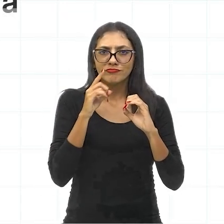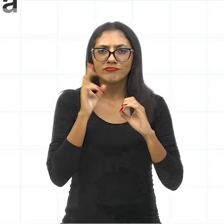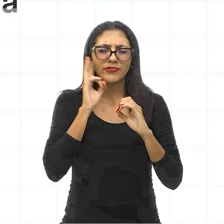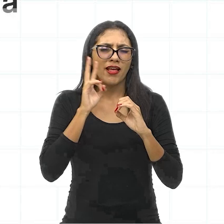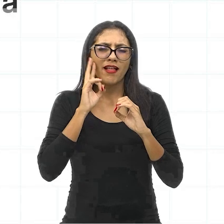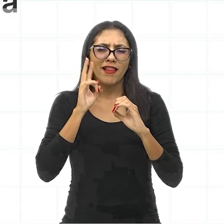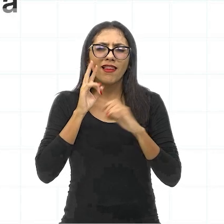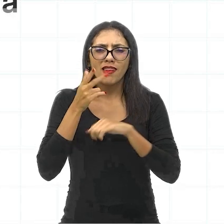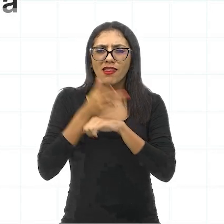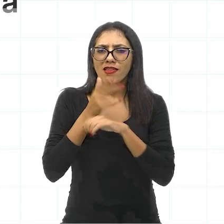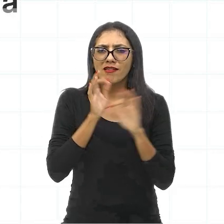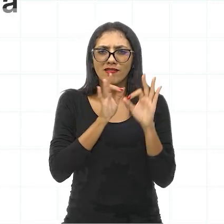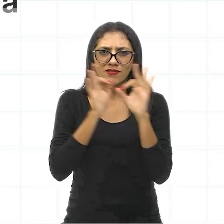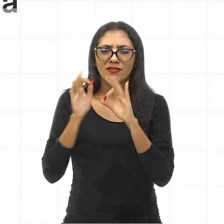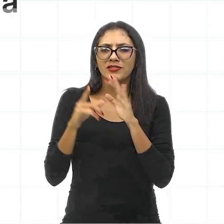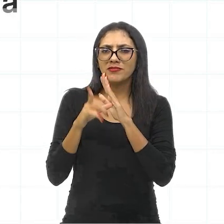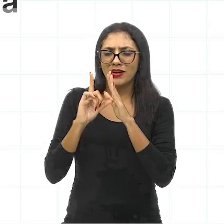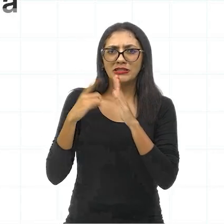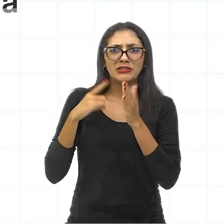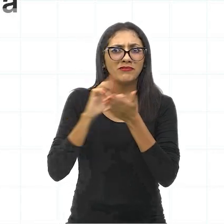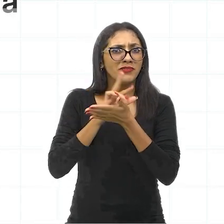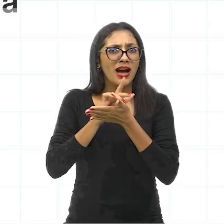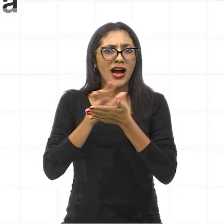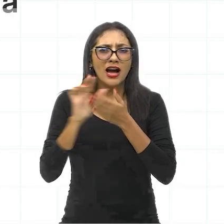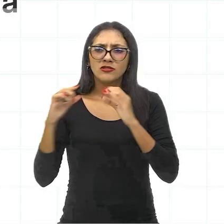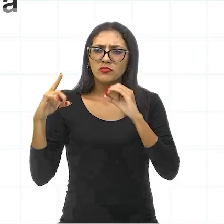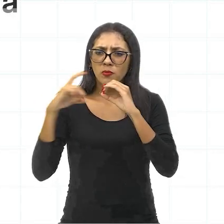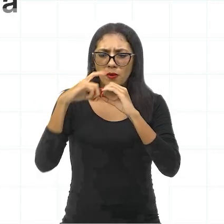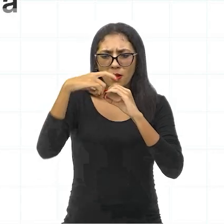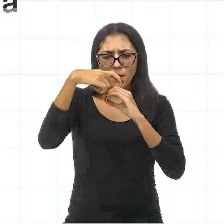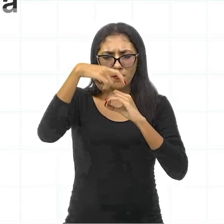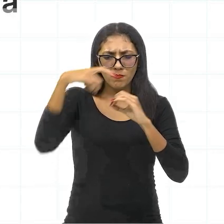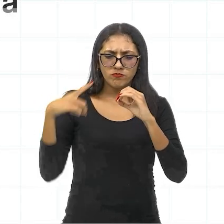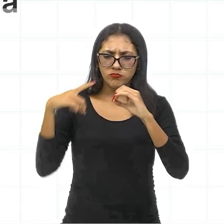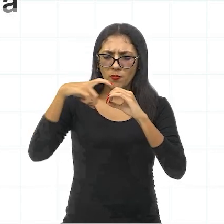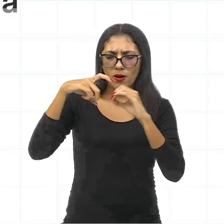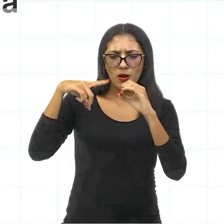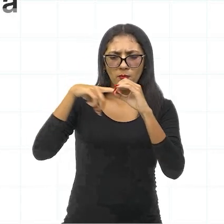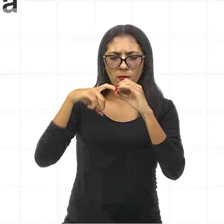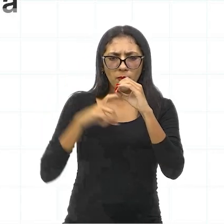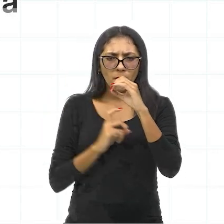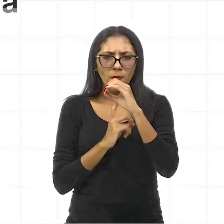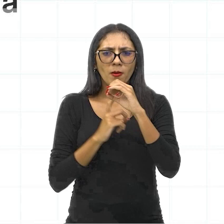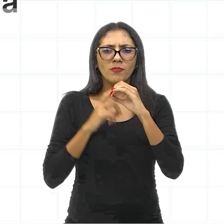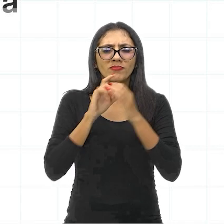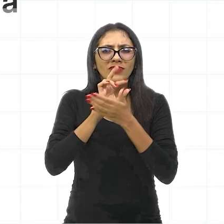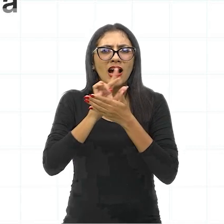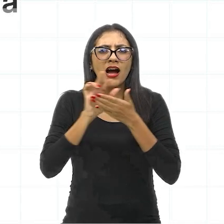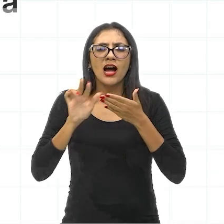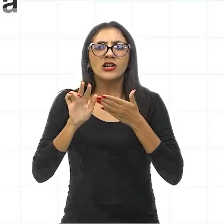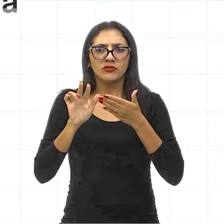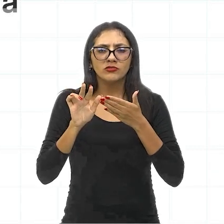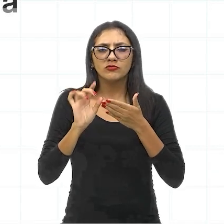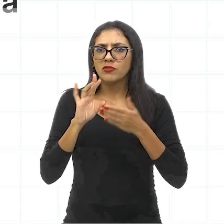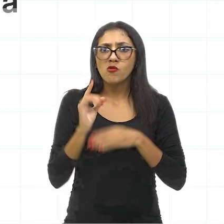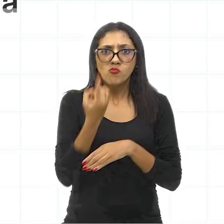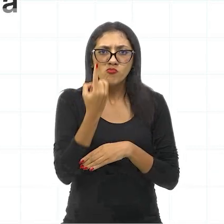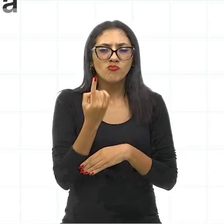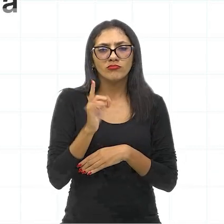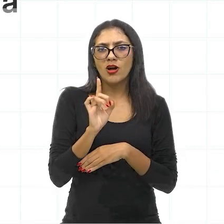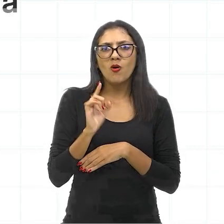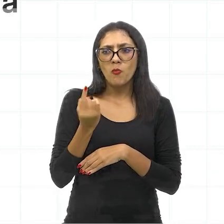são vários que aparecem ali naquelas animações, naquelas imagens, são vários espermatozoides que são liberados, não é somente um,